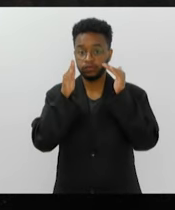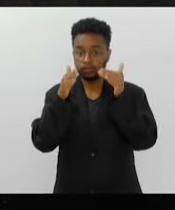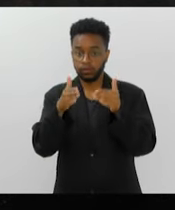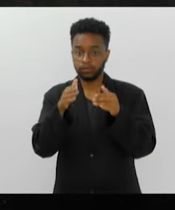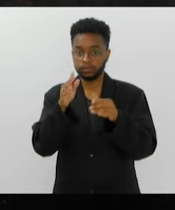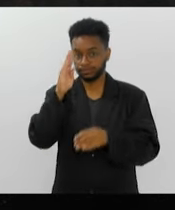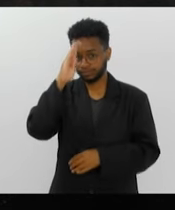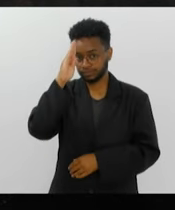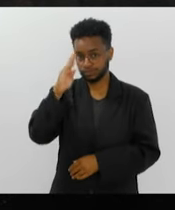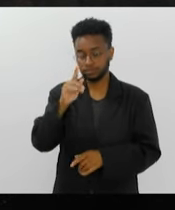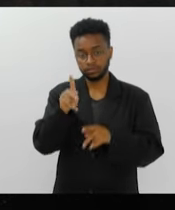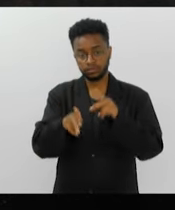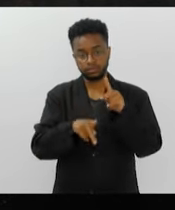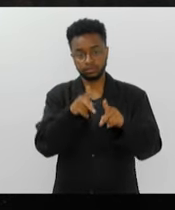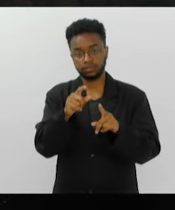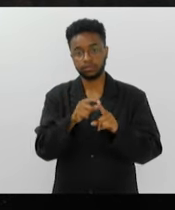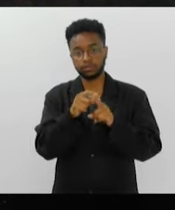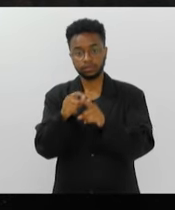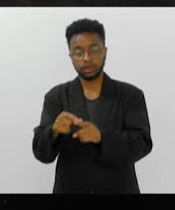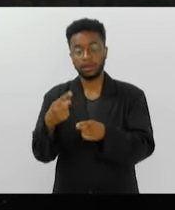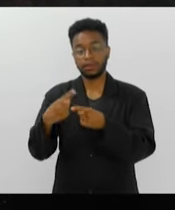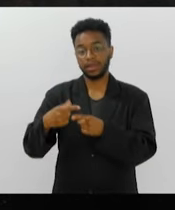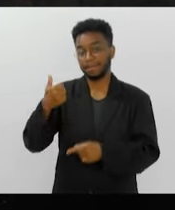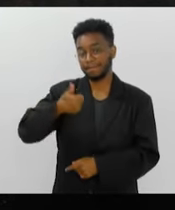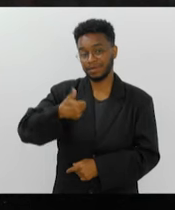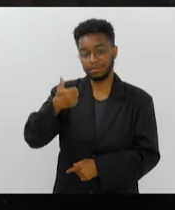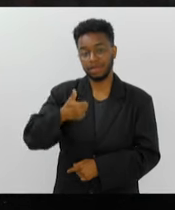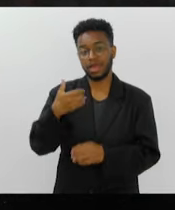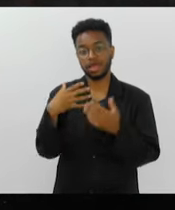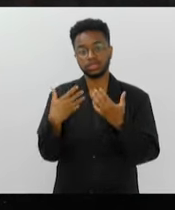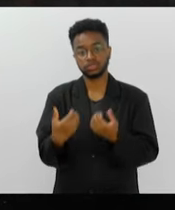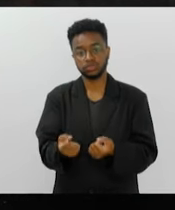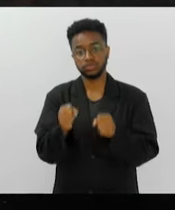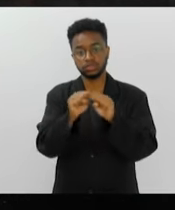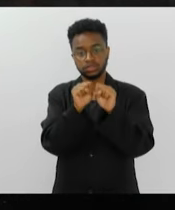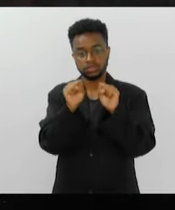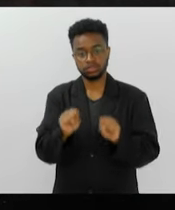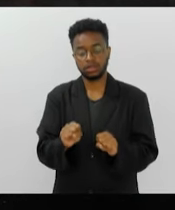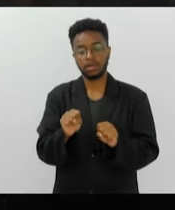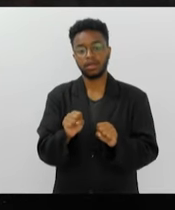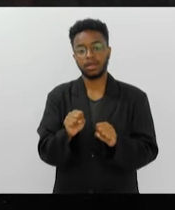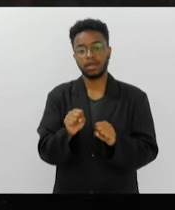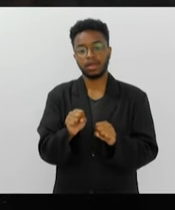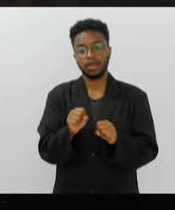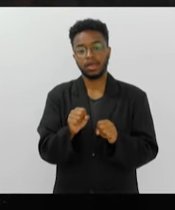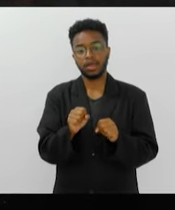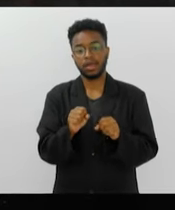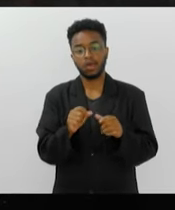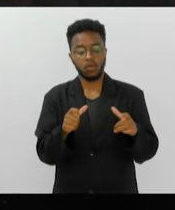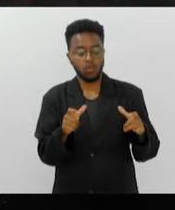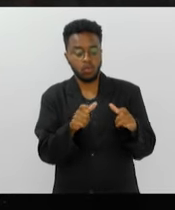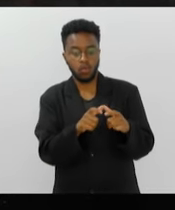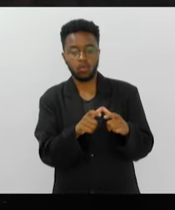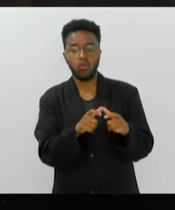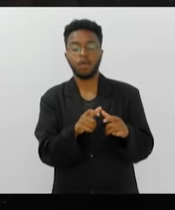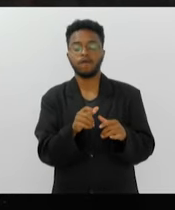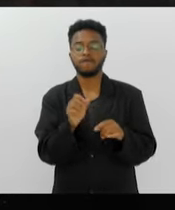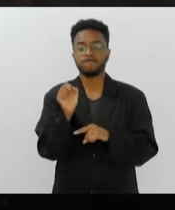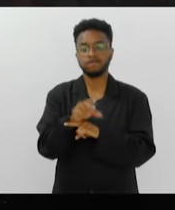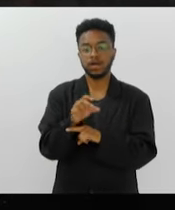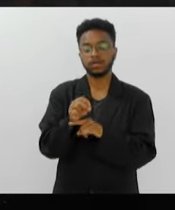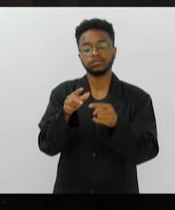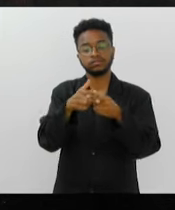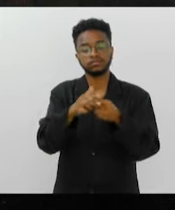populações periféricas porque é Pioneira na adoção do sistema de reserva de vagas para correção de injustiças